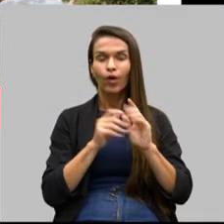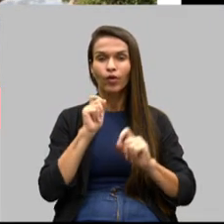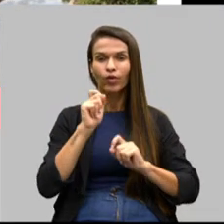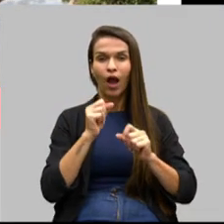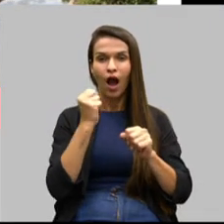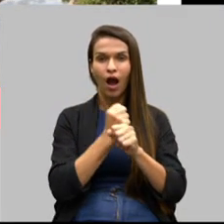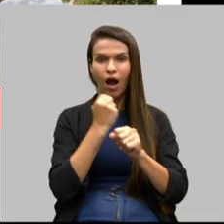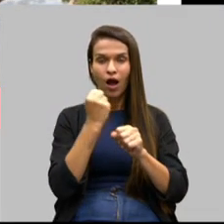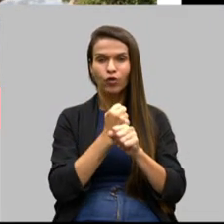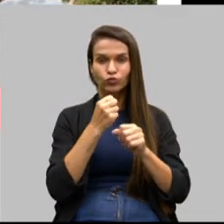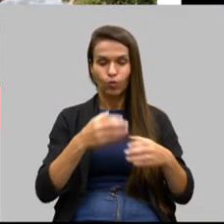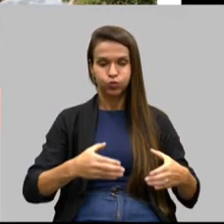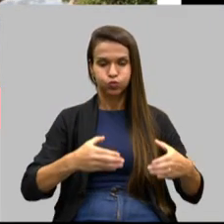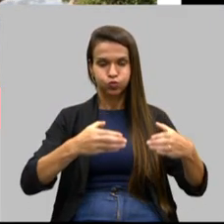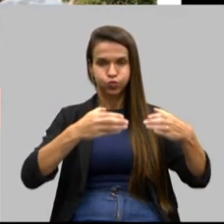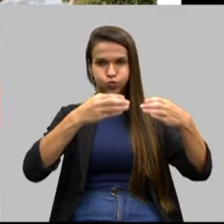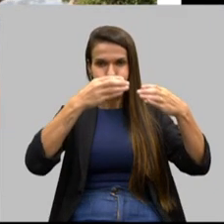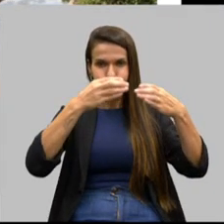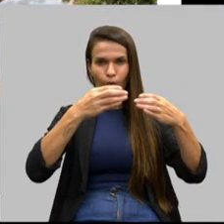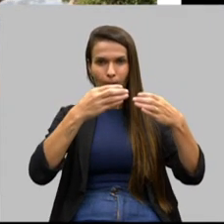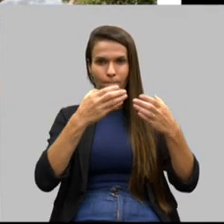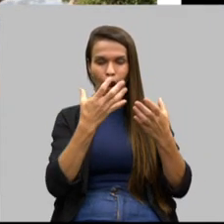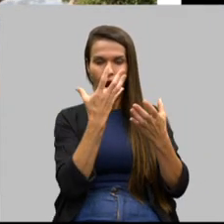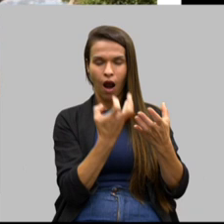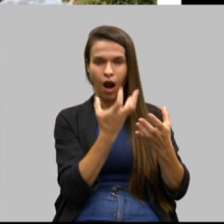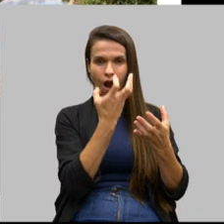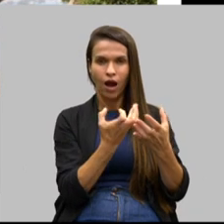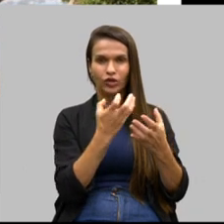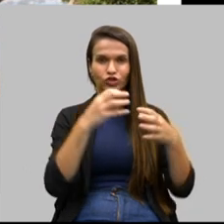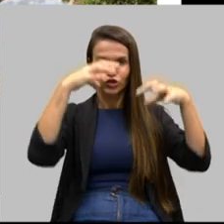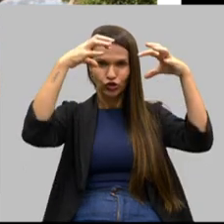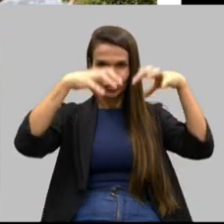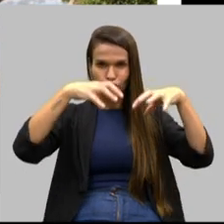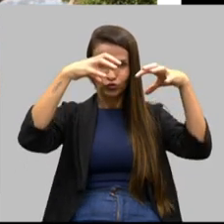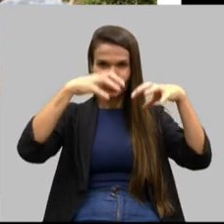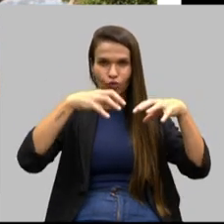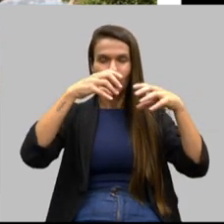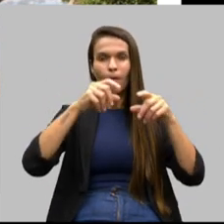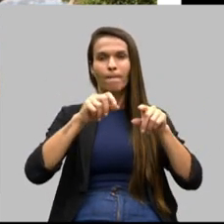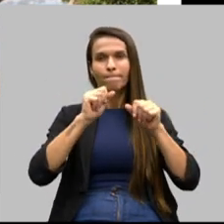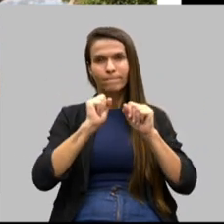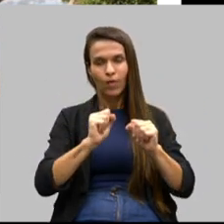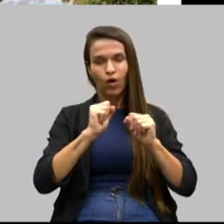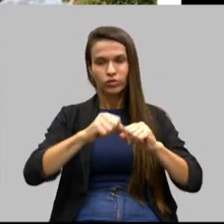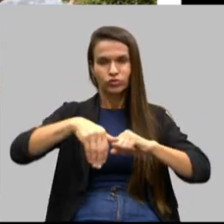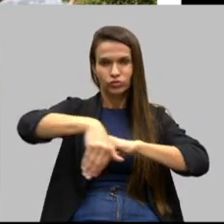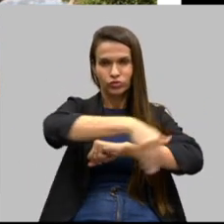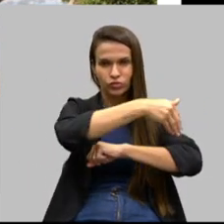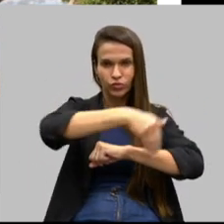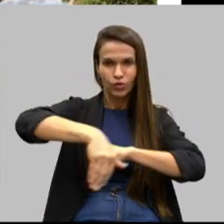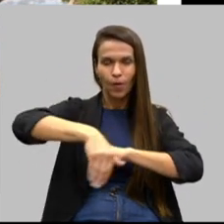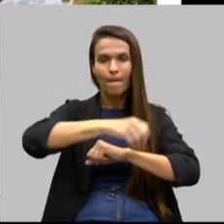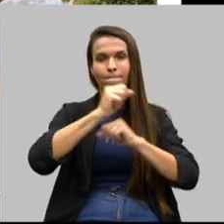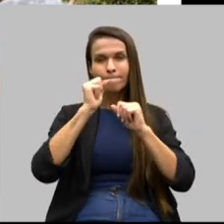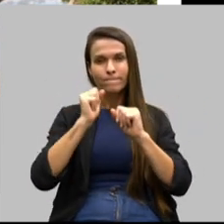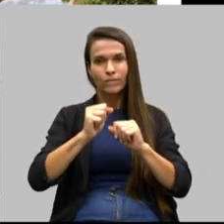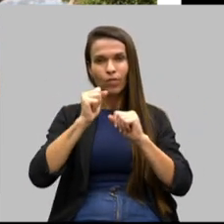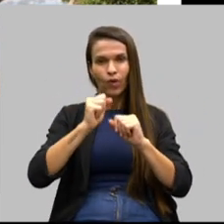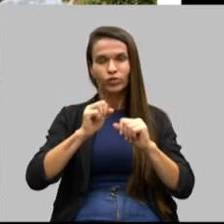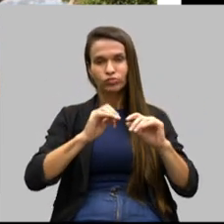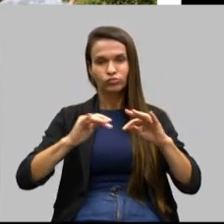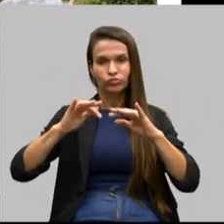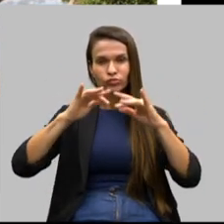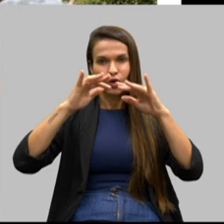de cisternas de captação de água de chuva, seja cisterna calçadão, cisterna enxurrada, tanque